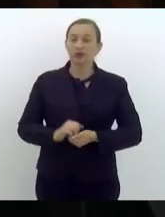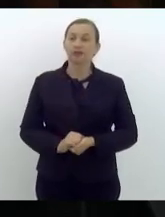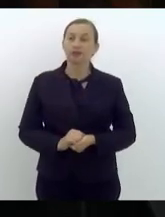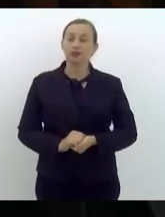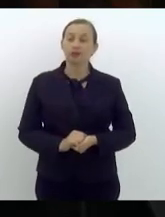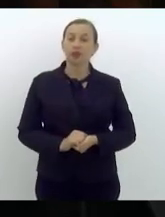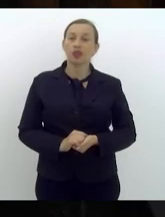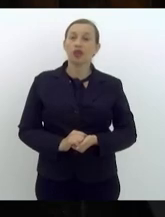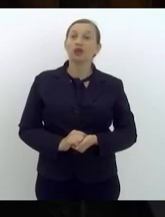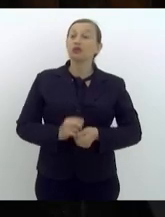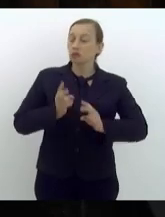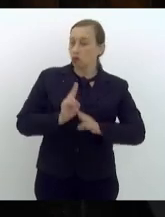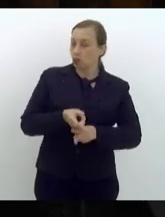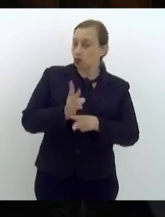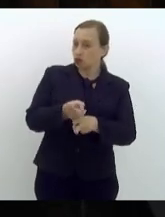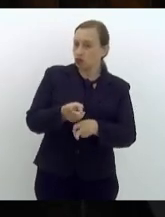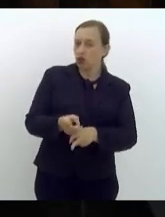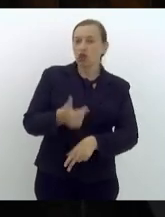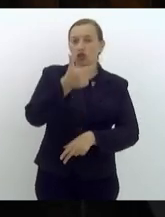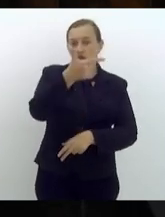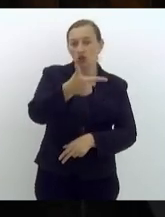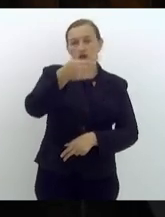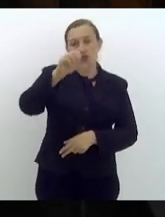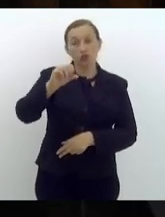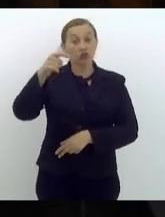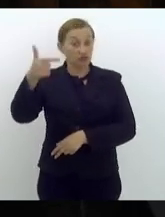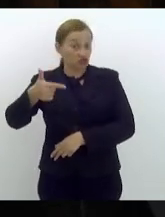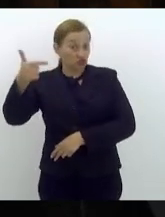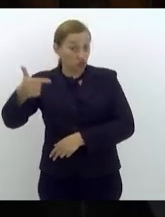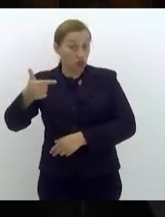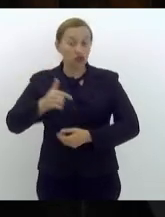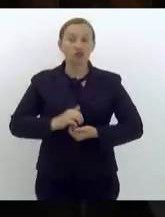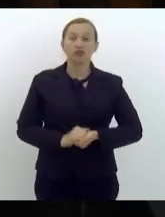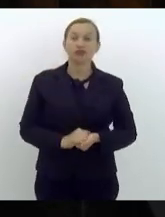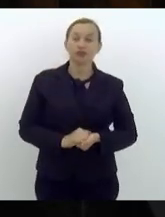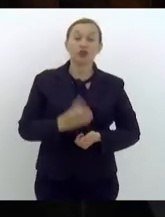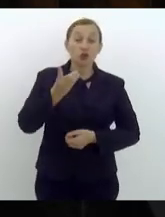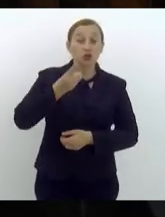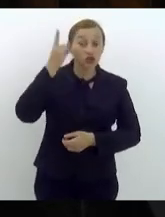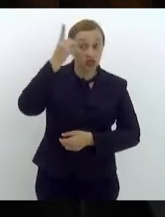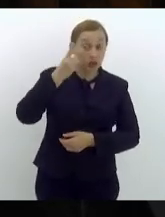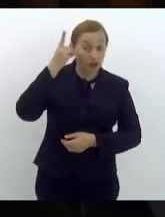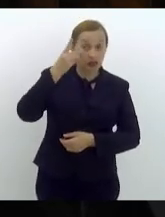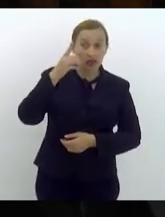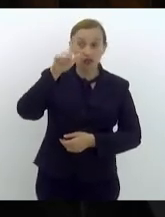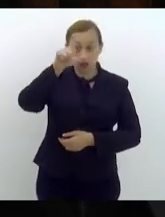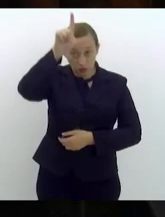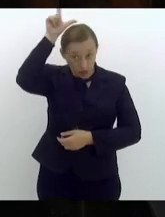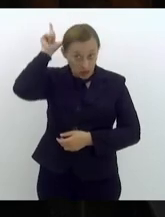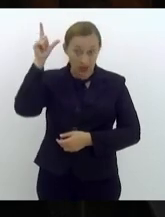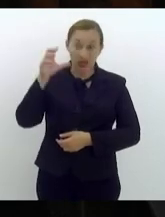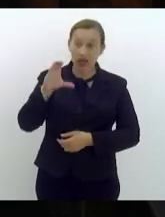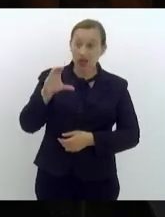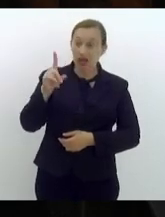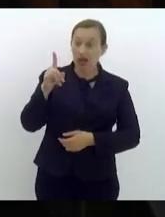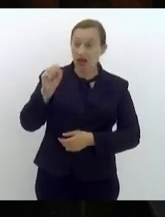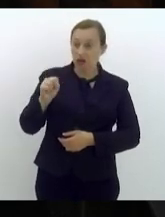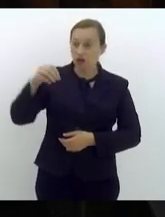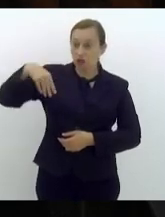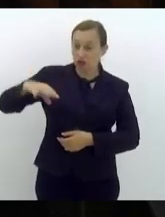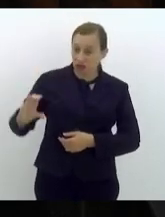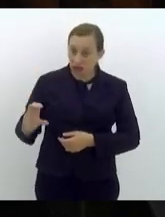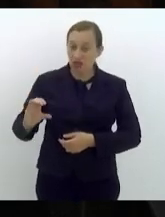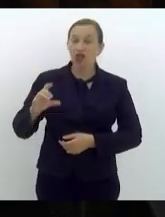E assim continuou. Em 2022, os deputados Luiz Paulo, Carlos Mink, Luiz